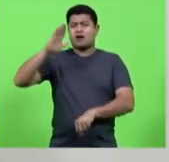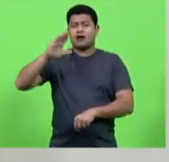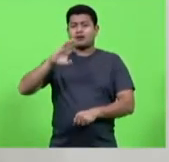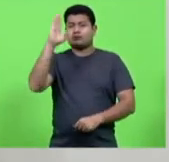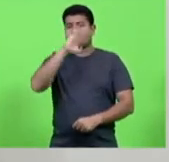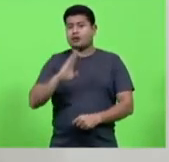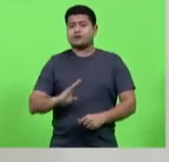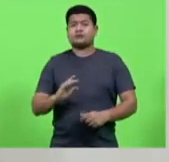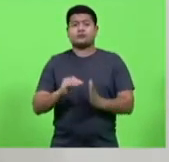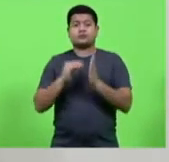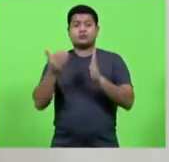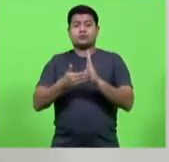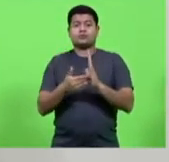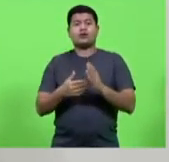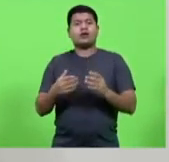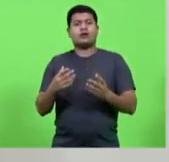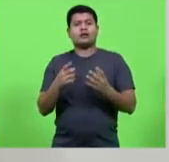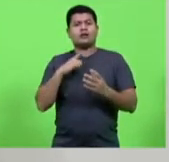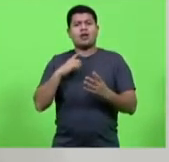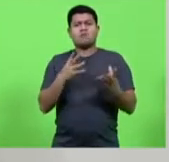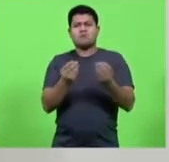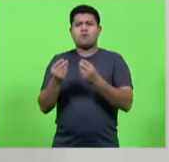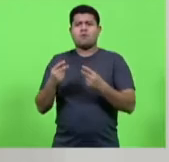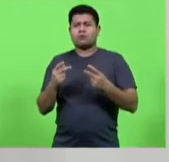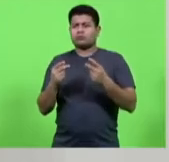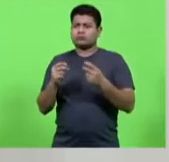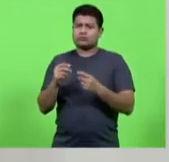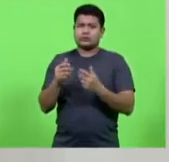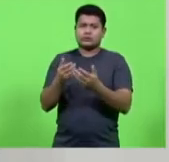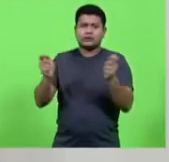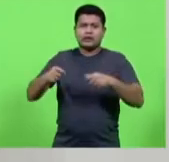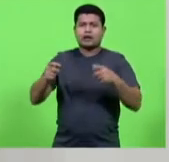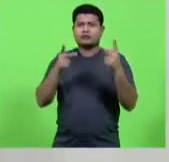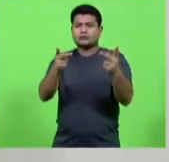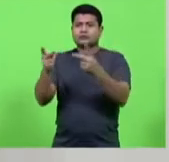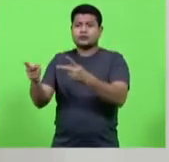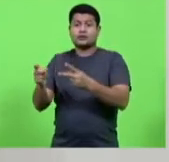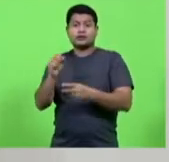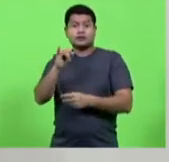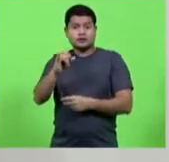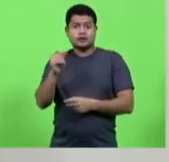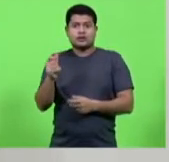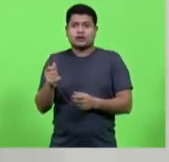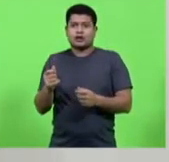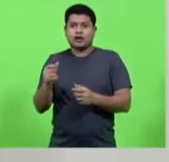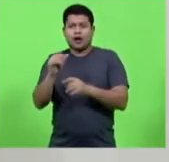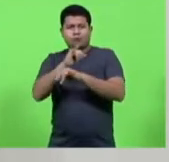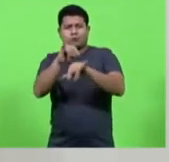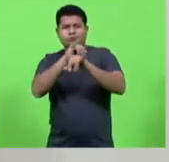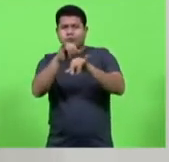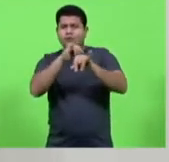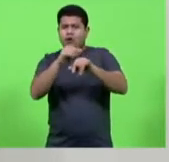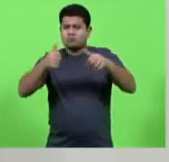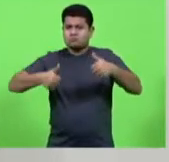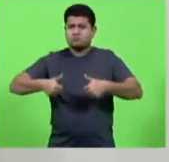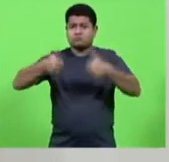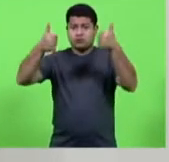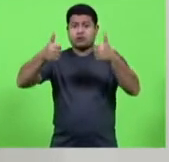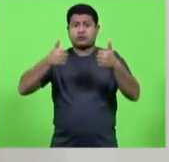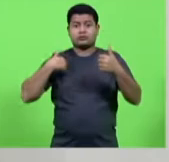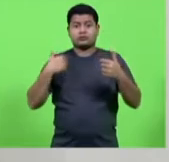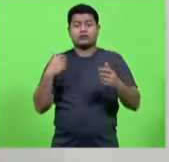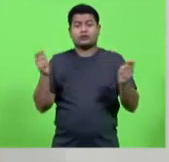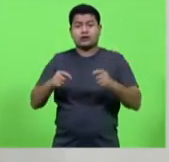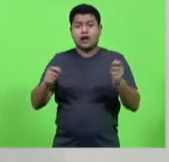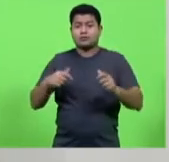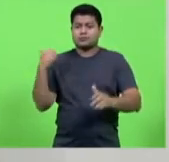inúmeros atrativos turísticos que, se bem explorados, são um chamariz para visitantes e para o desenvolvimento